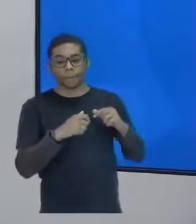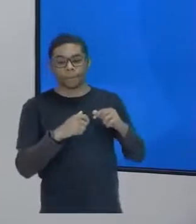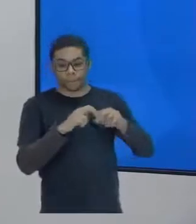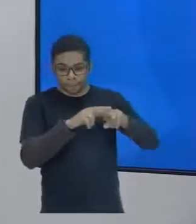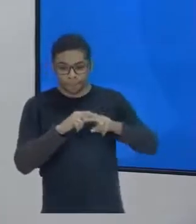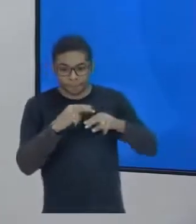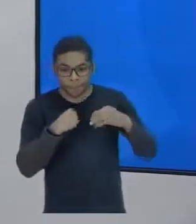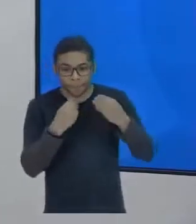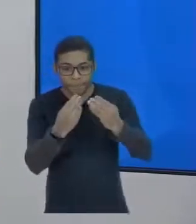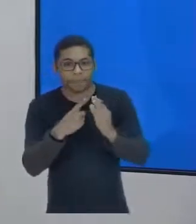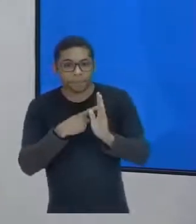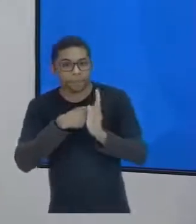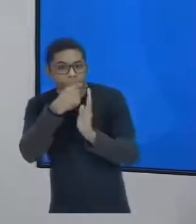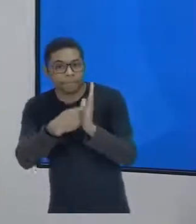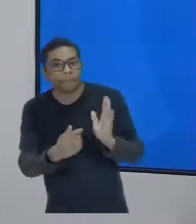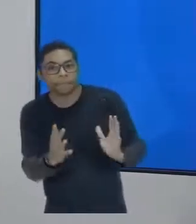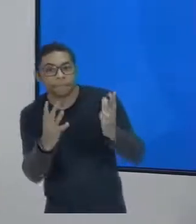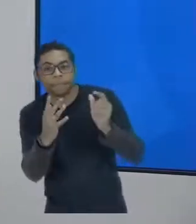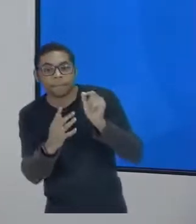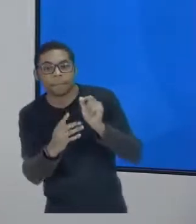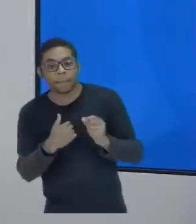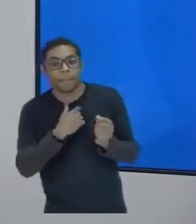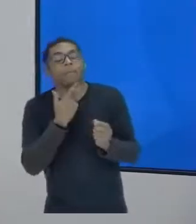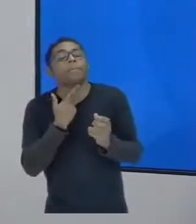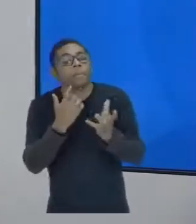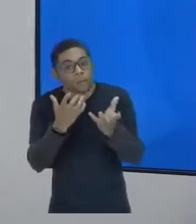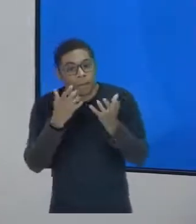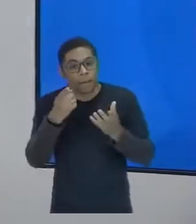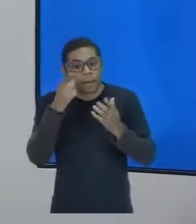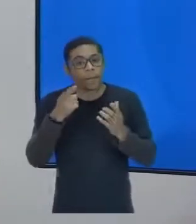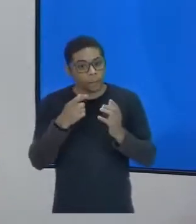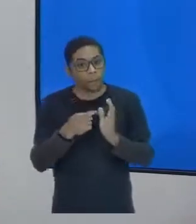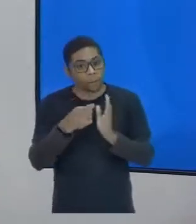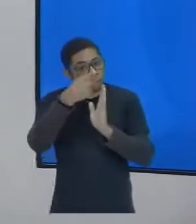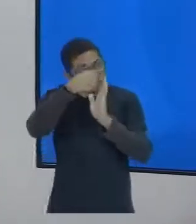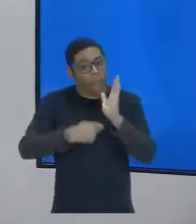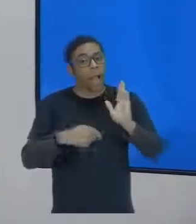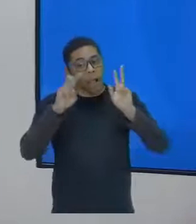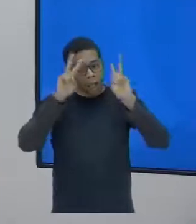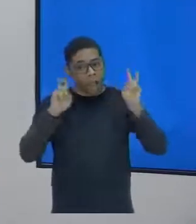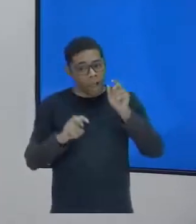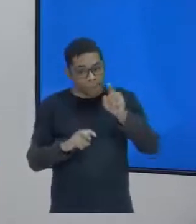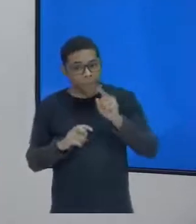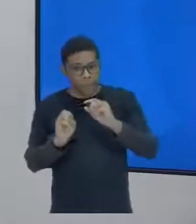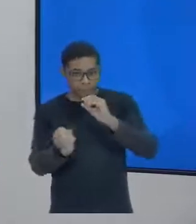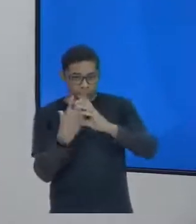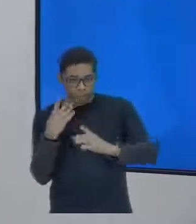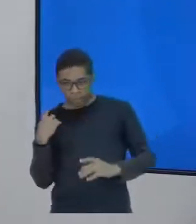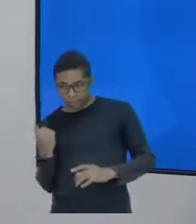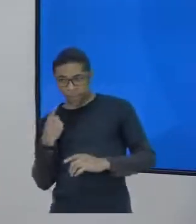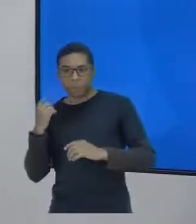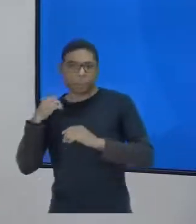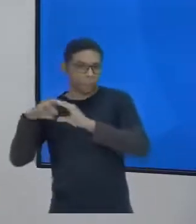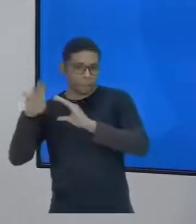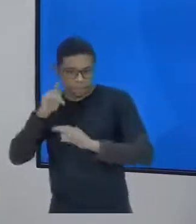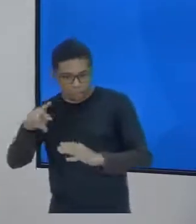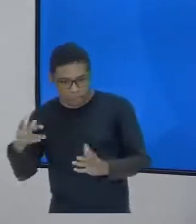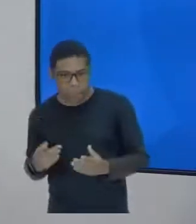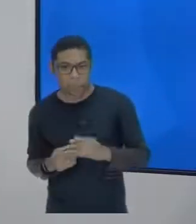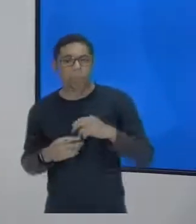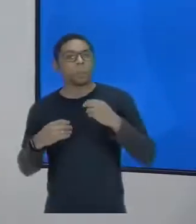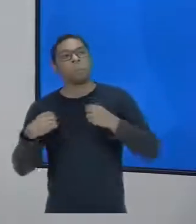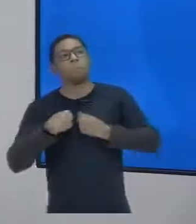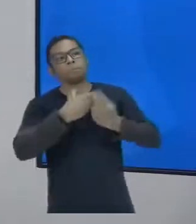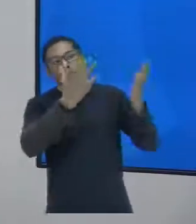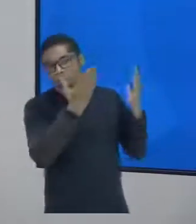agora alguns textos motivadores e quero que você escreva sobre este assunto, tá? E manda para a gente, manda para o professor, e compartilhe